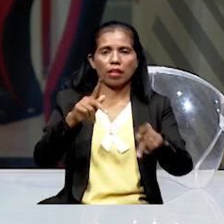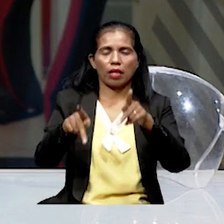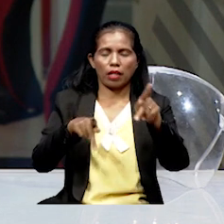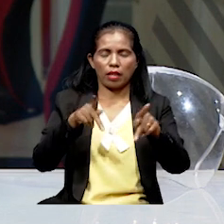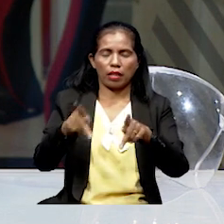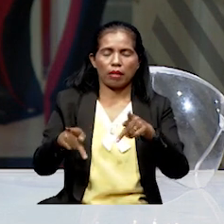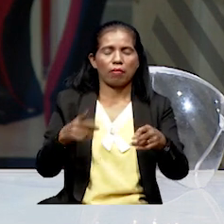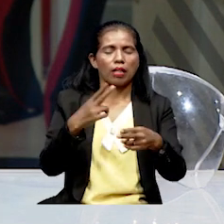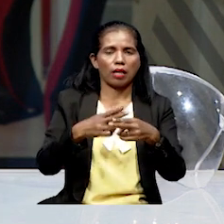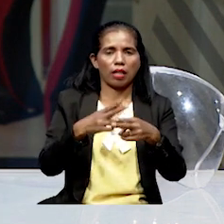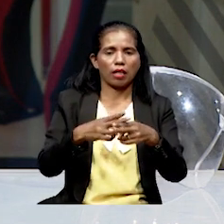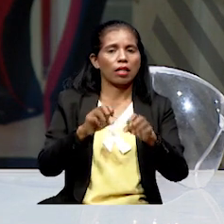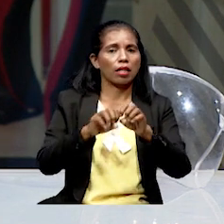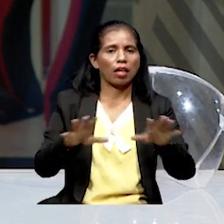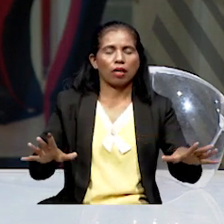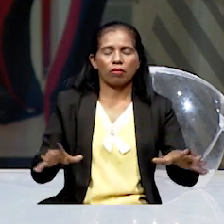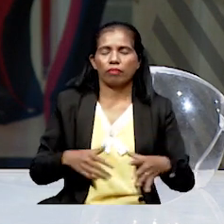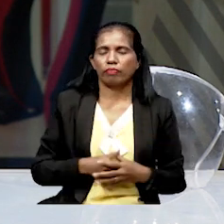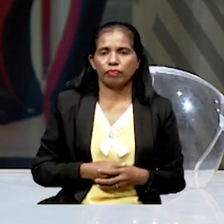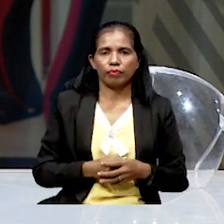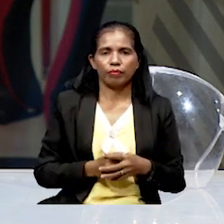Lakong Ihelista.